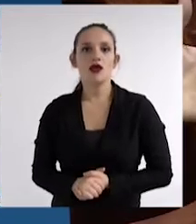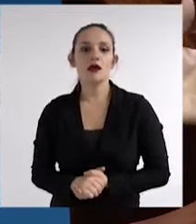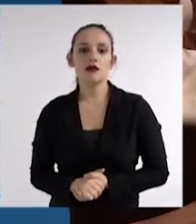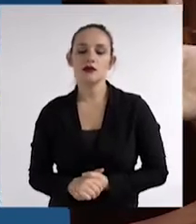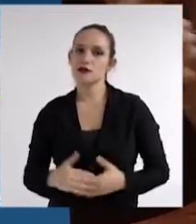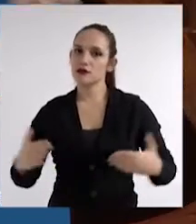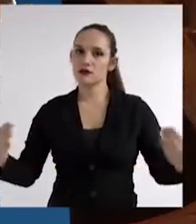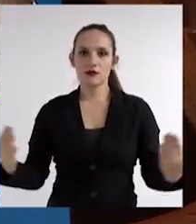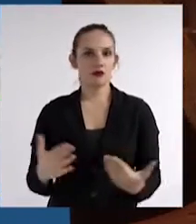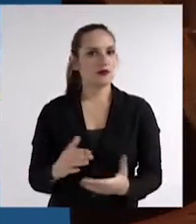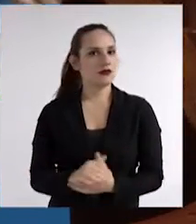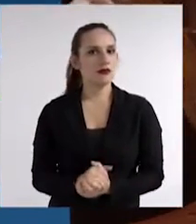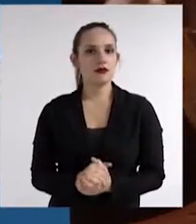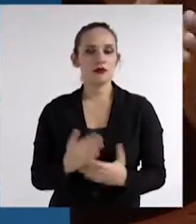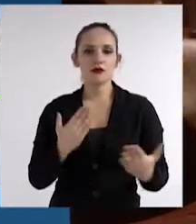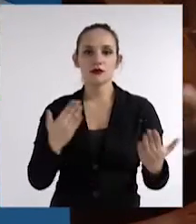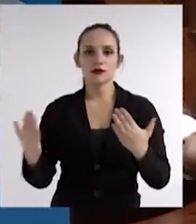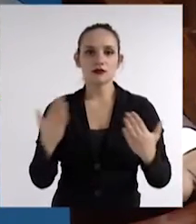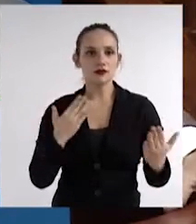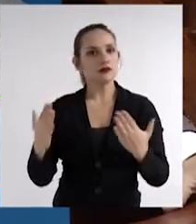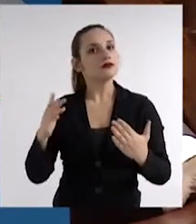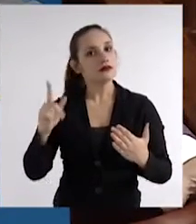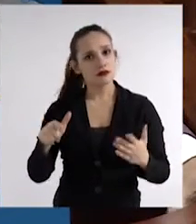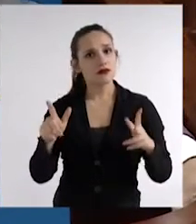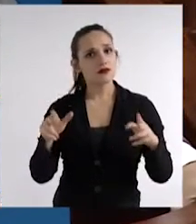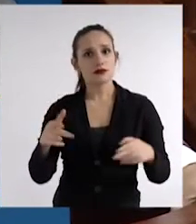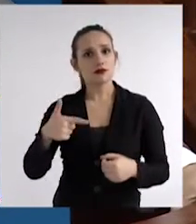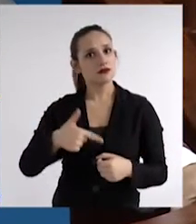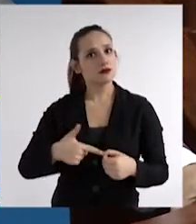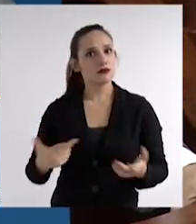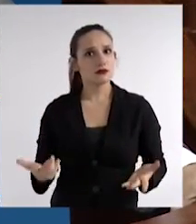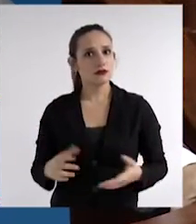que hoje se assemelha ao preço da gasolina.